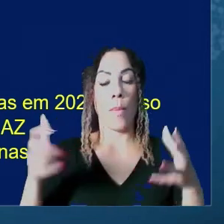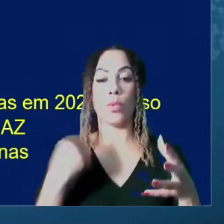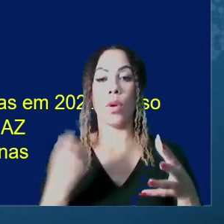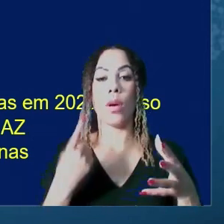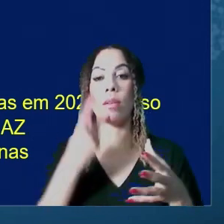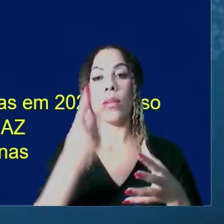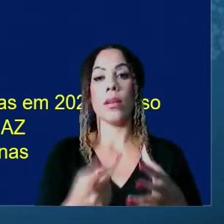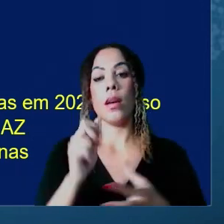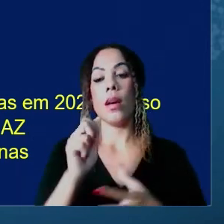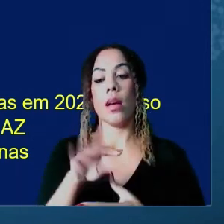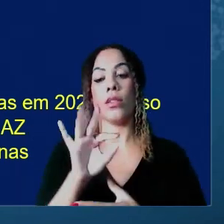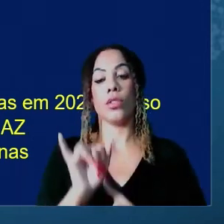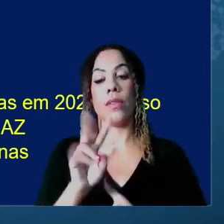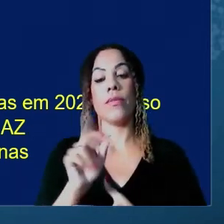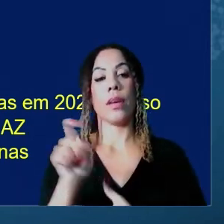anti-vax movement.